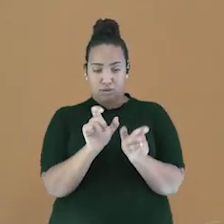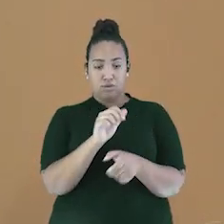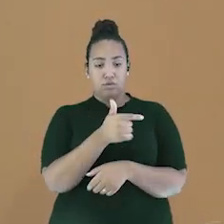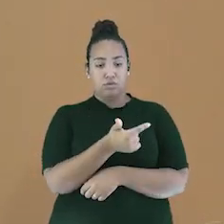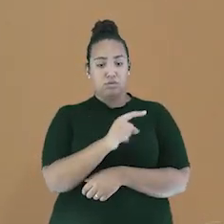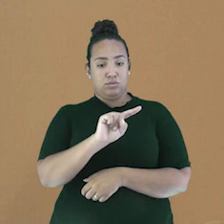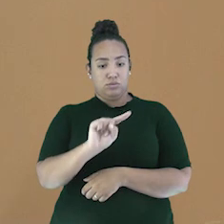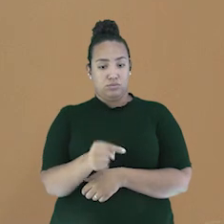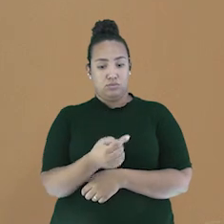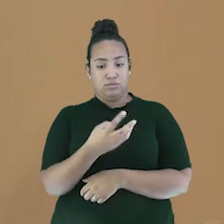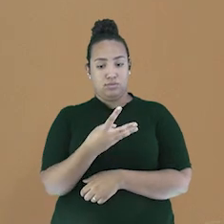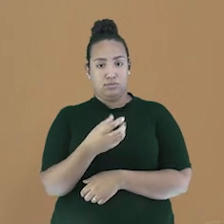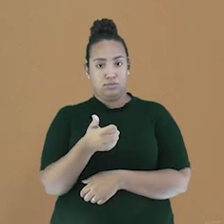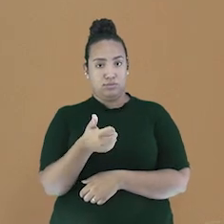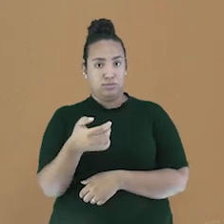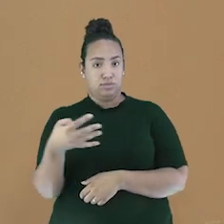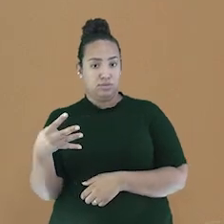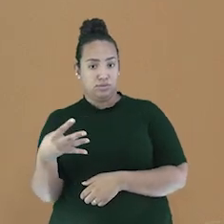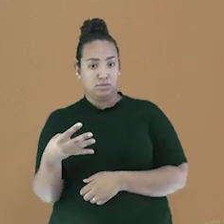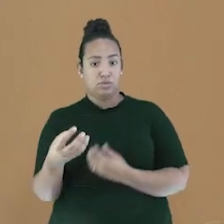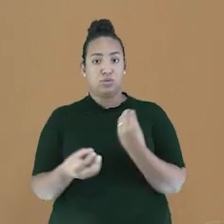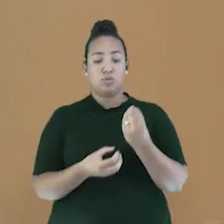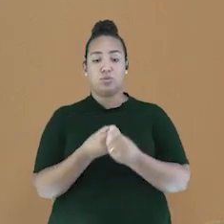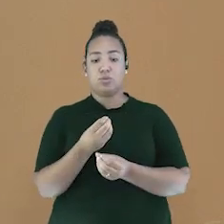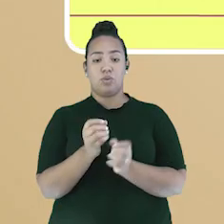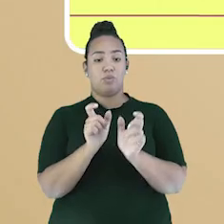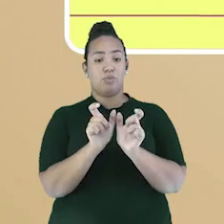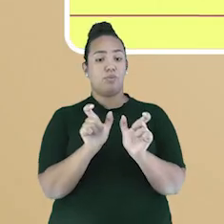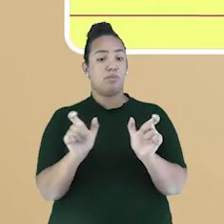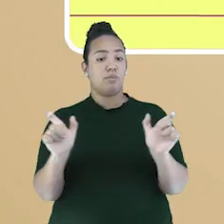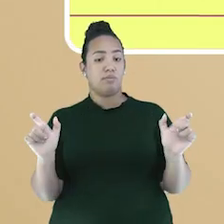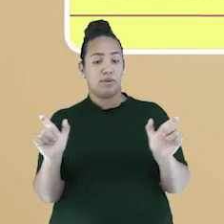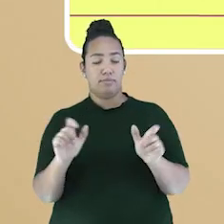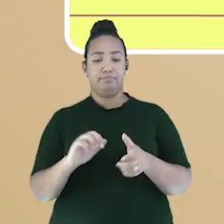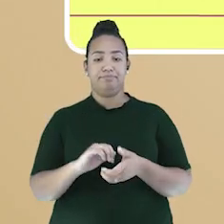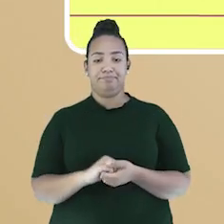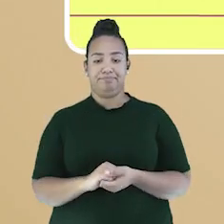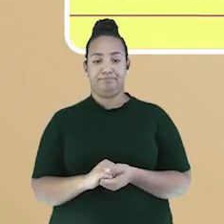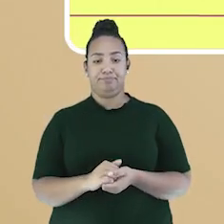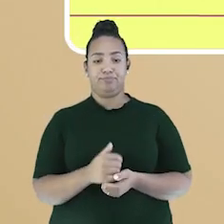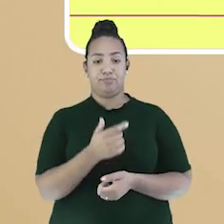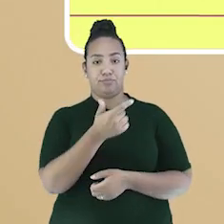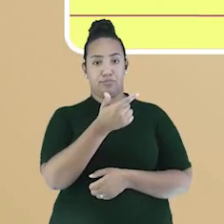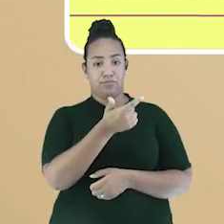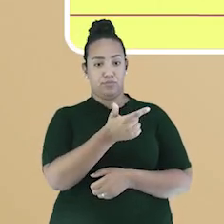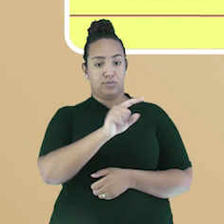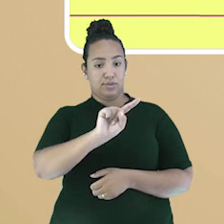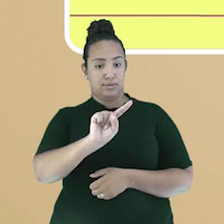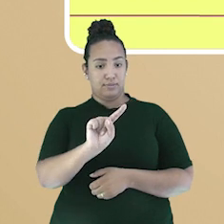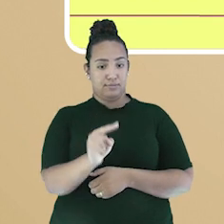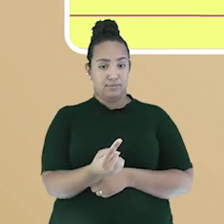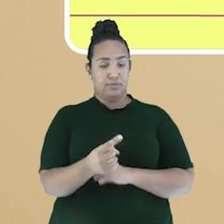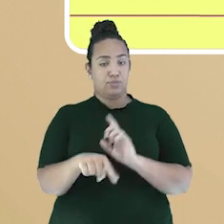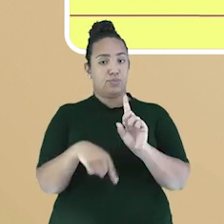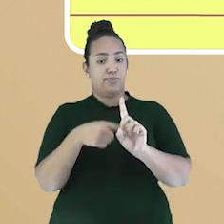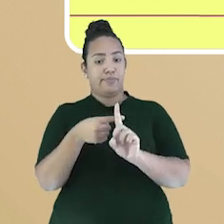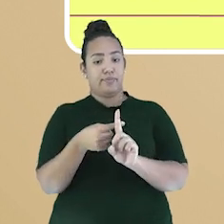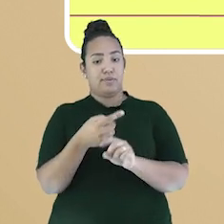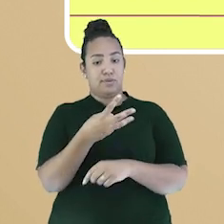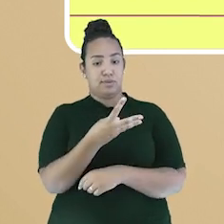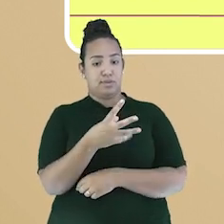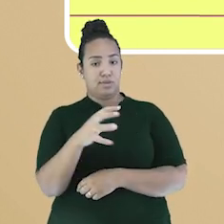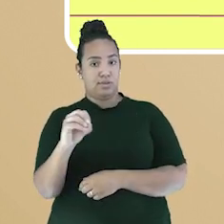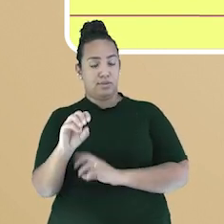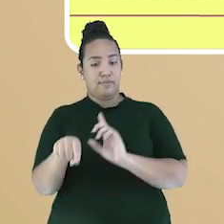a sua decomposição pode ser duas mil unidades mais 300 unidades